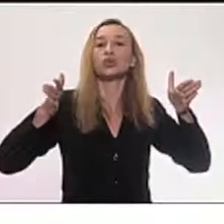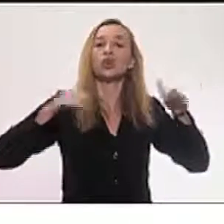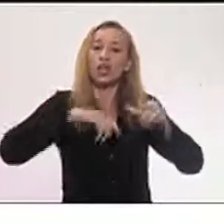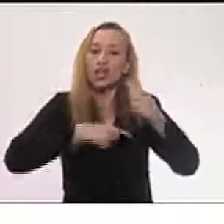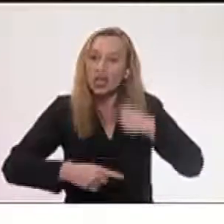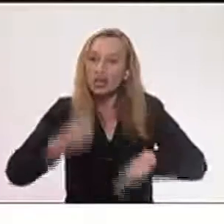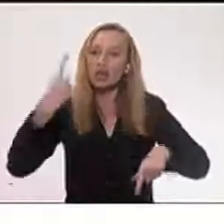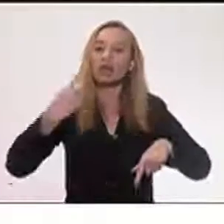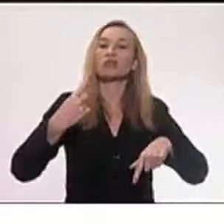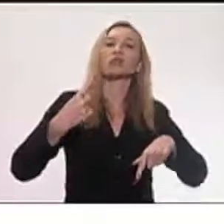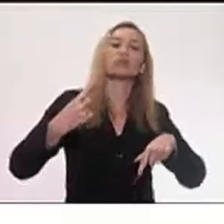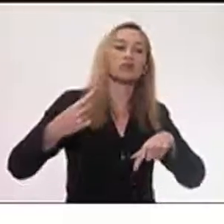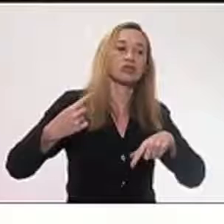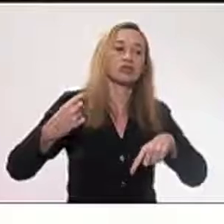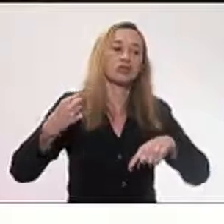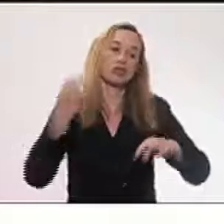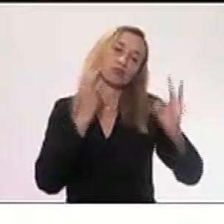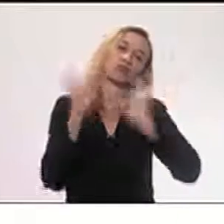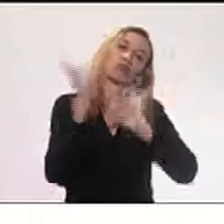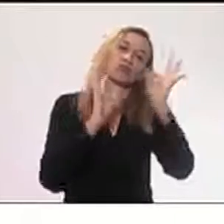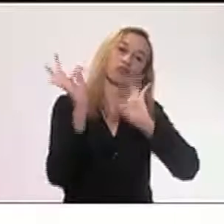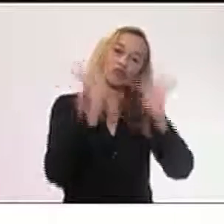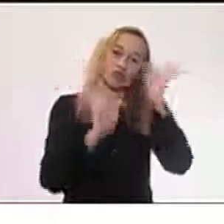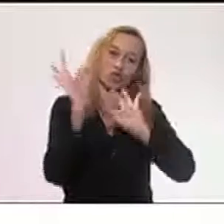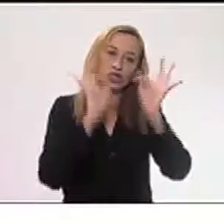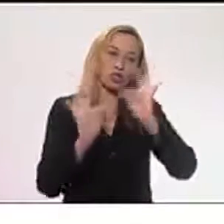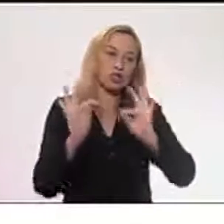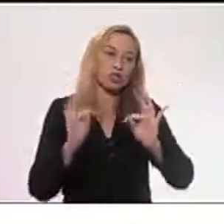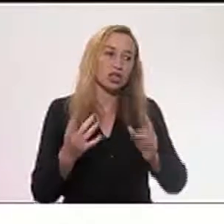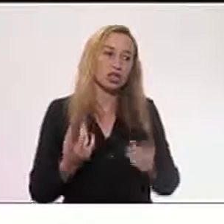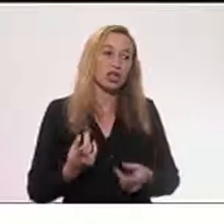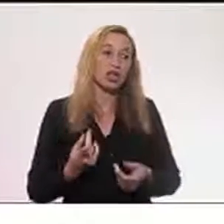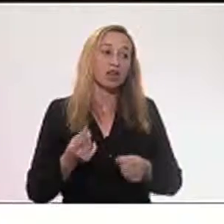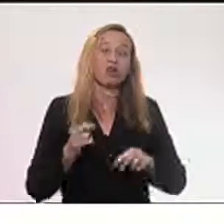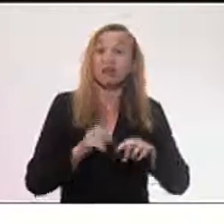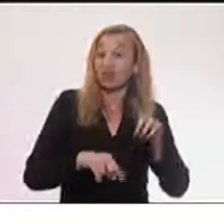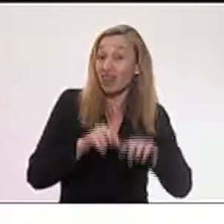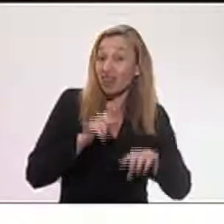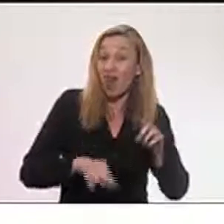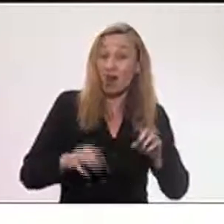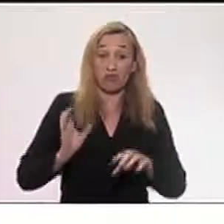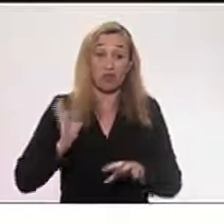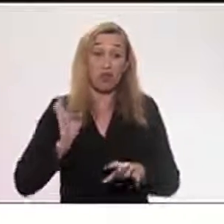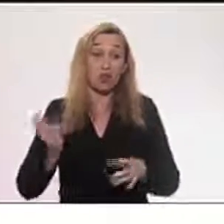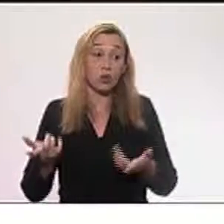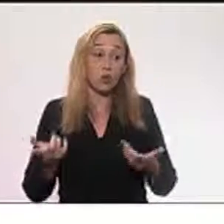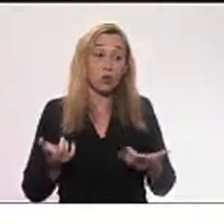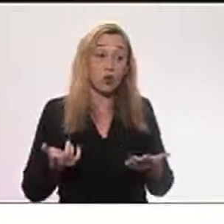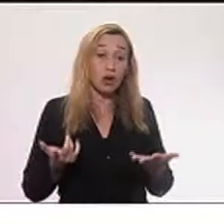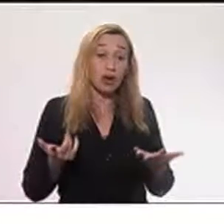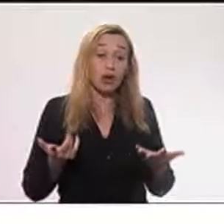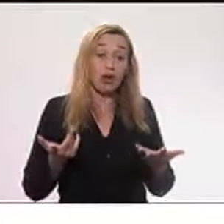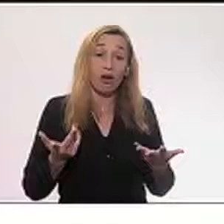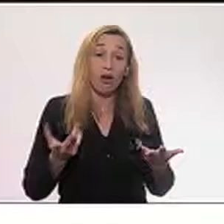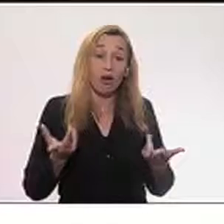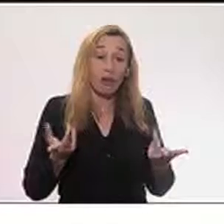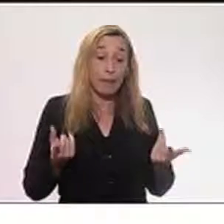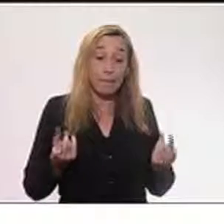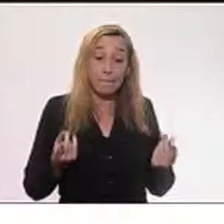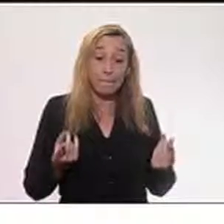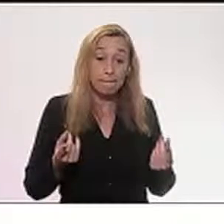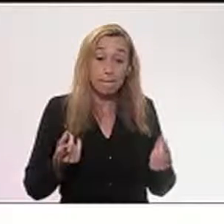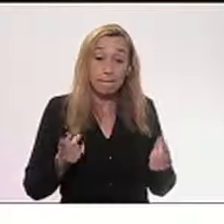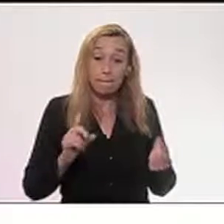inovação tecnológica, porque é isso que hoje dá, além dos recursos, além da riqueza material, mas ela é fluida, ela nem